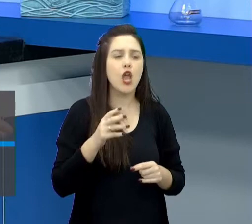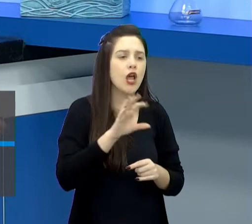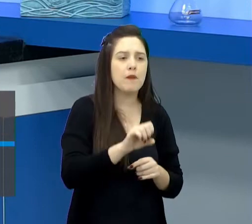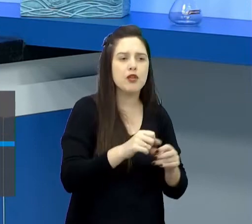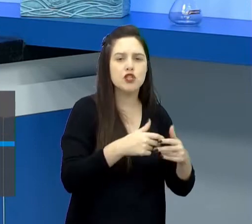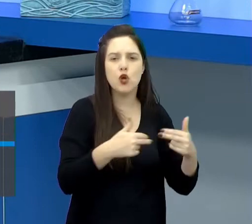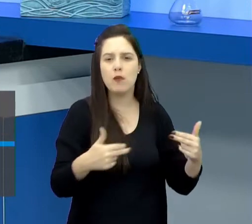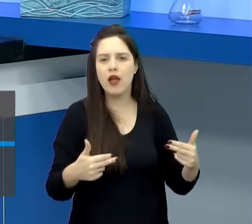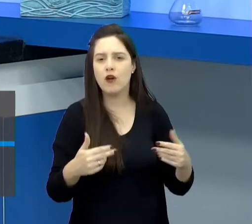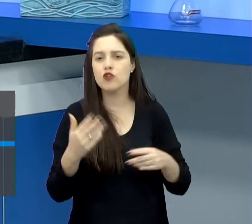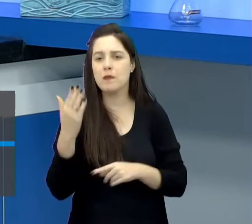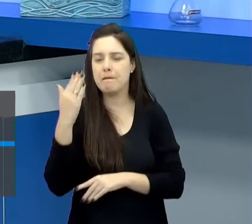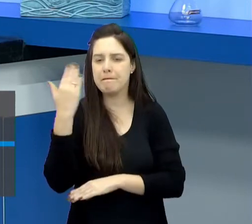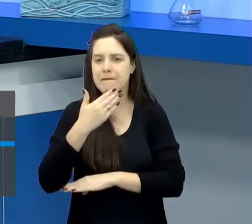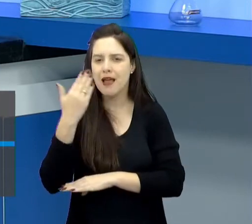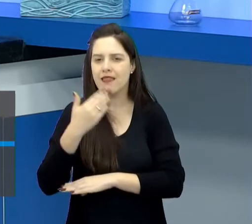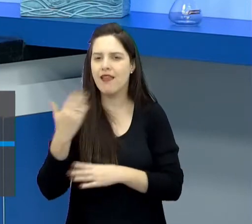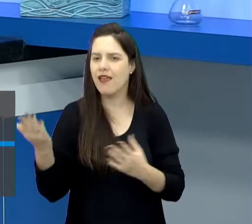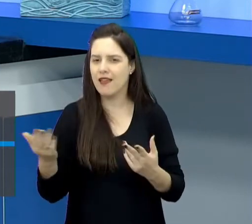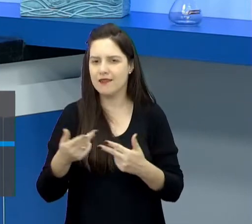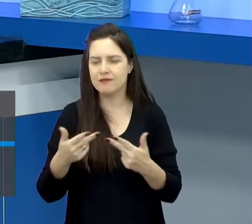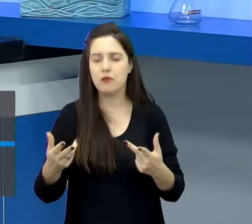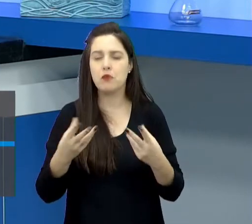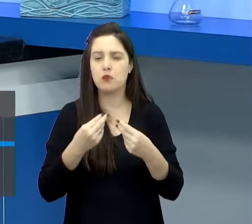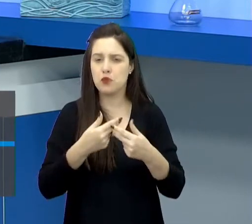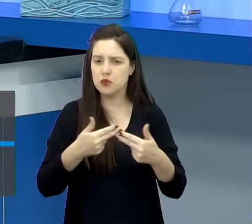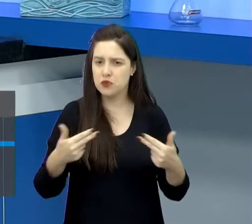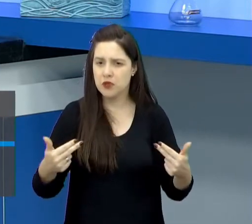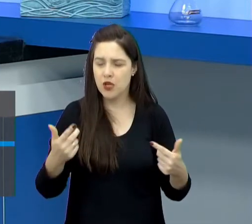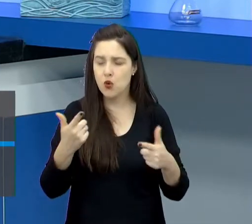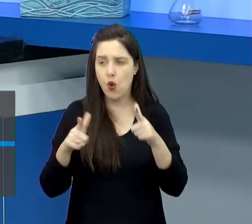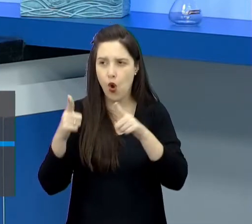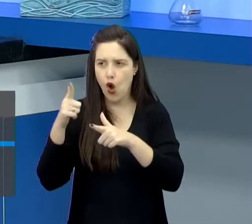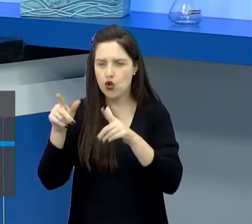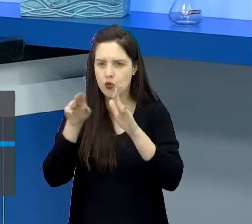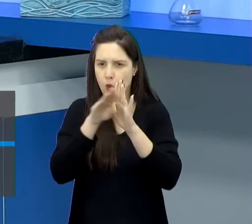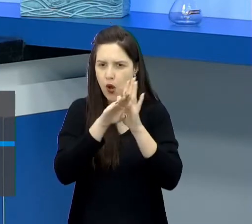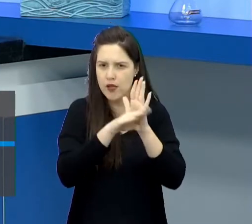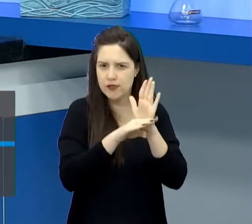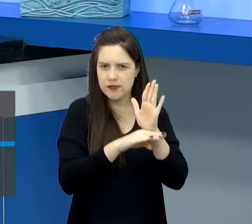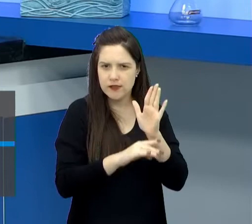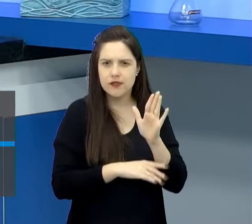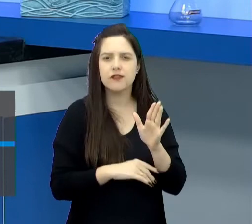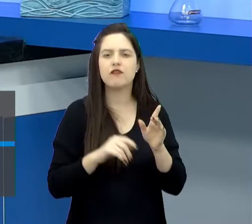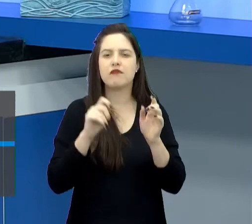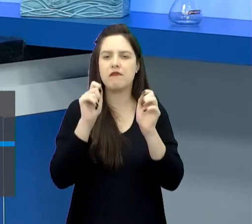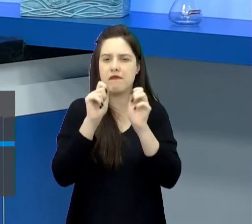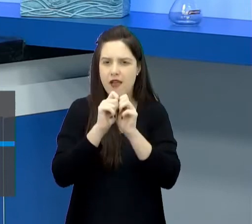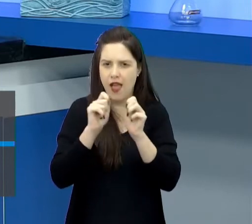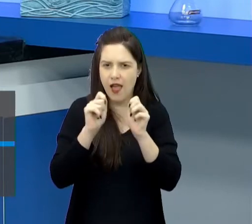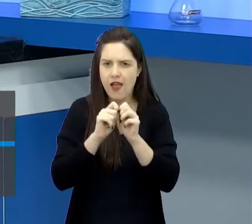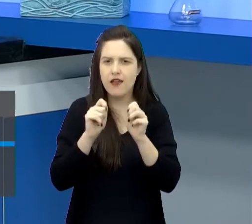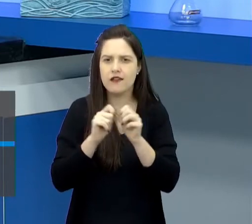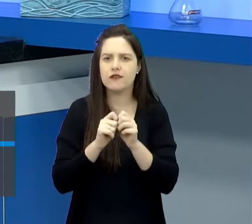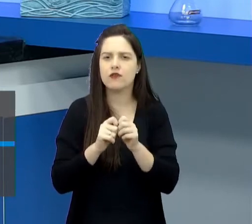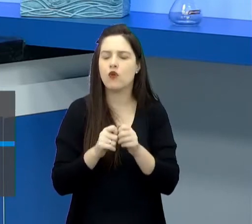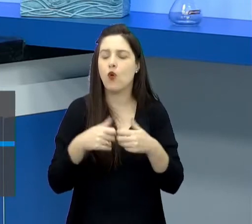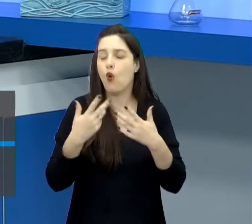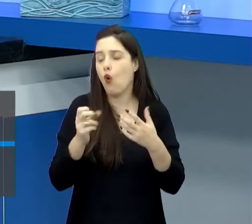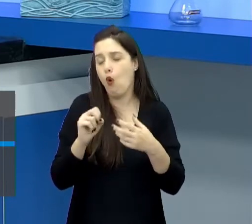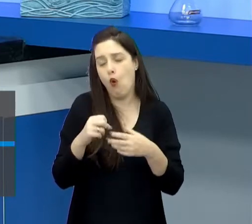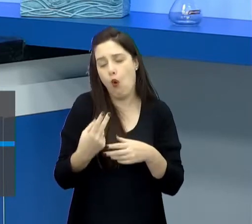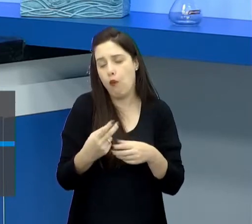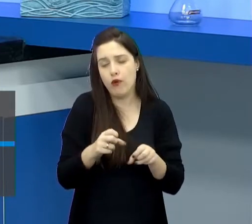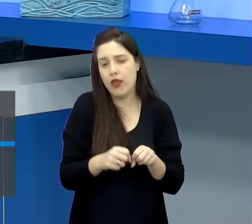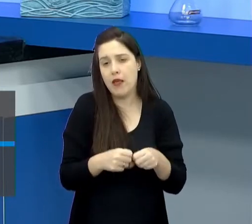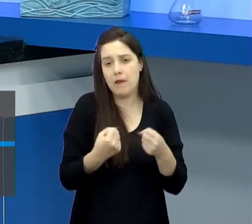faço um orçamento. Então, muitas coisas, muitos orçamentos, eles saem por conta de algo que quebrou, ou